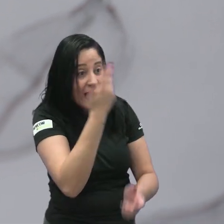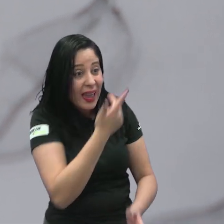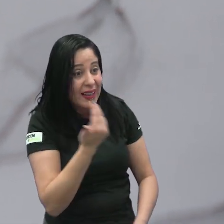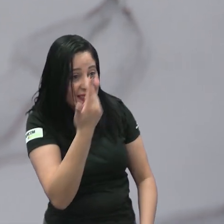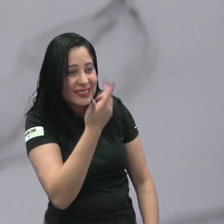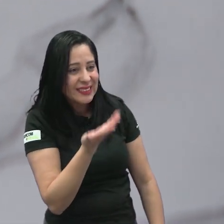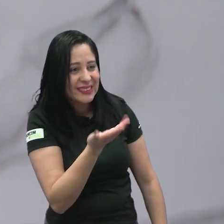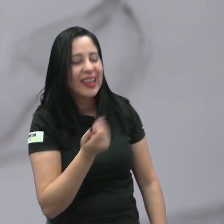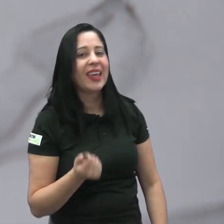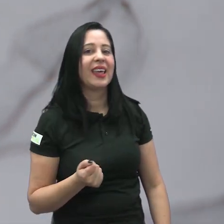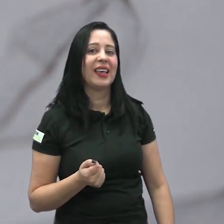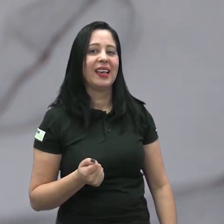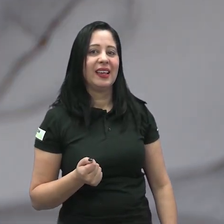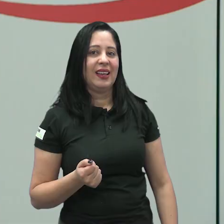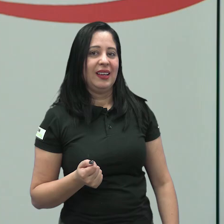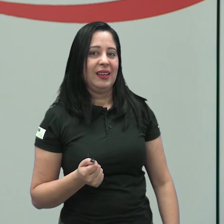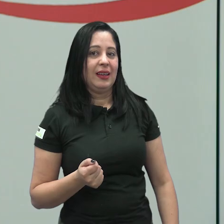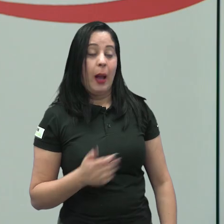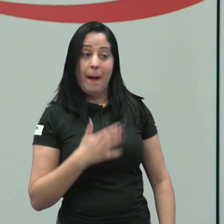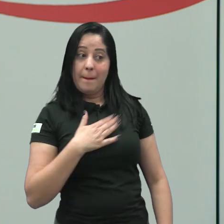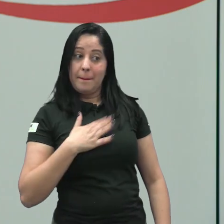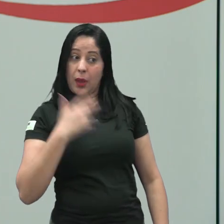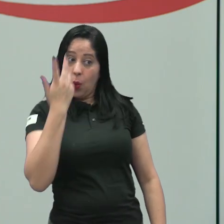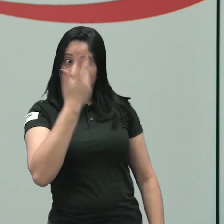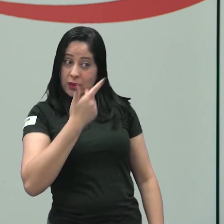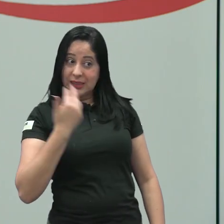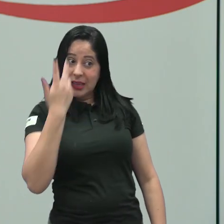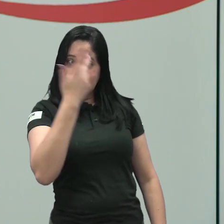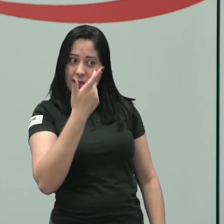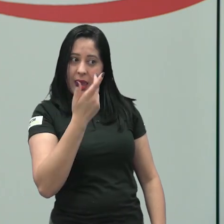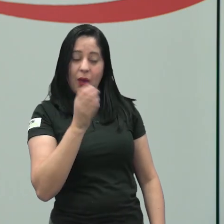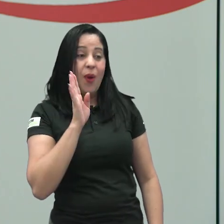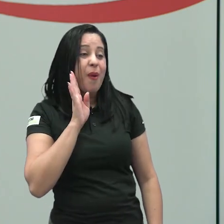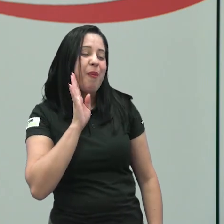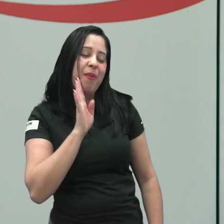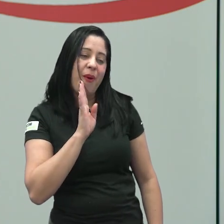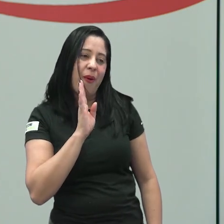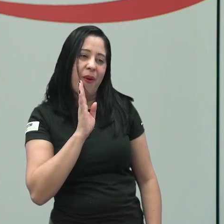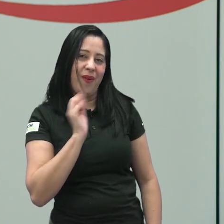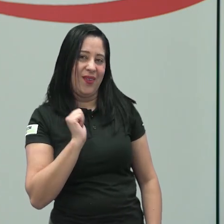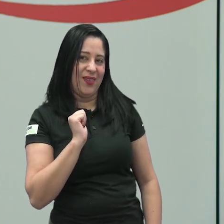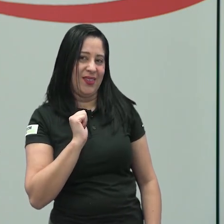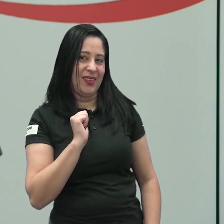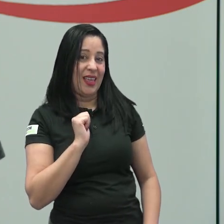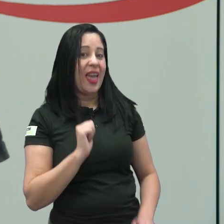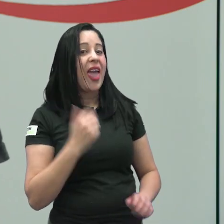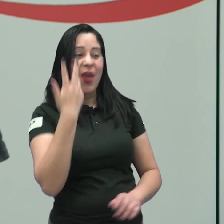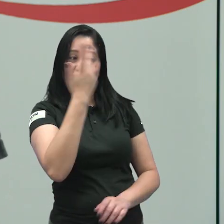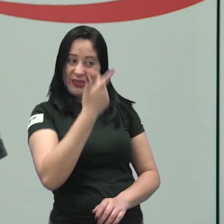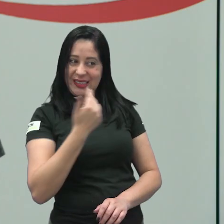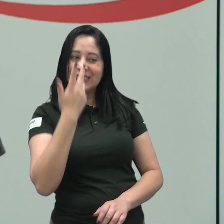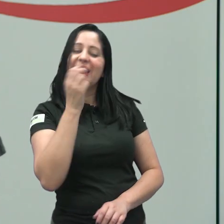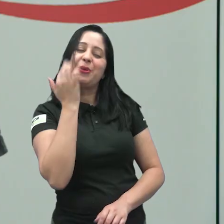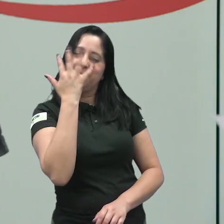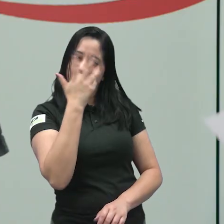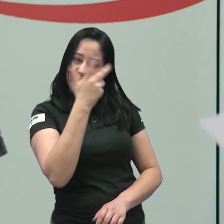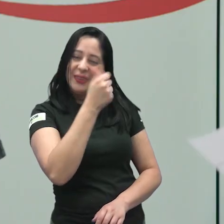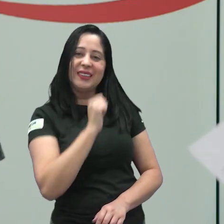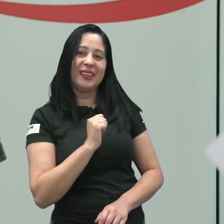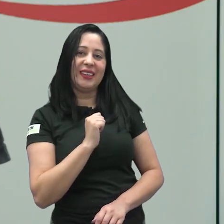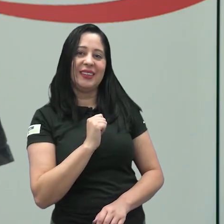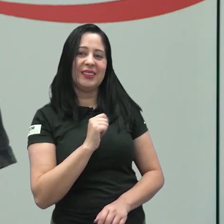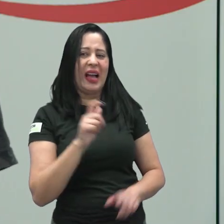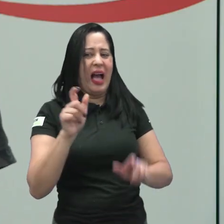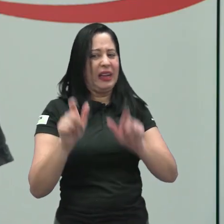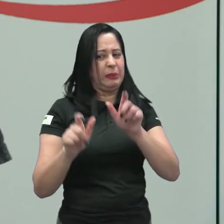e ofereço, e eu falo, minha caricatura, eu sou bondoso, eu não acabo com a vida de ninguém, eu sou legal, tá?